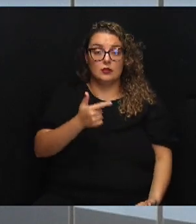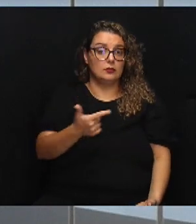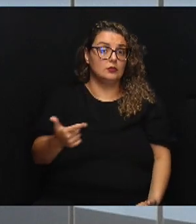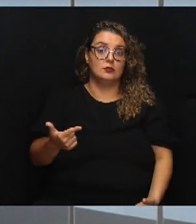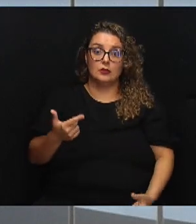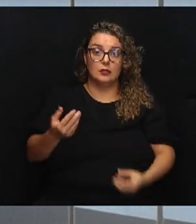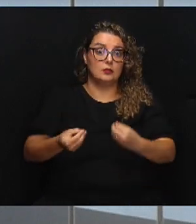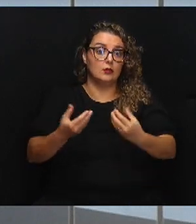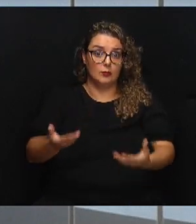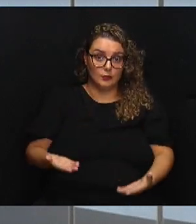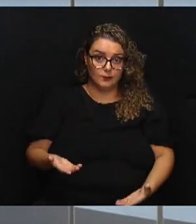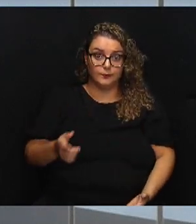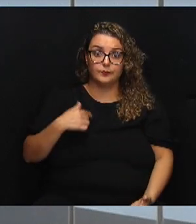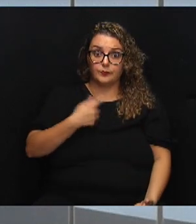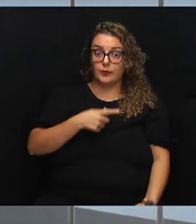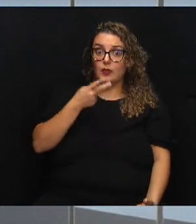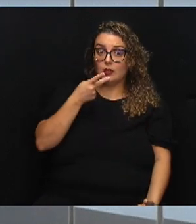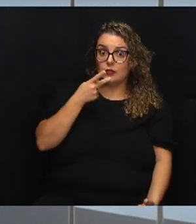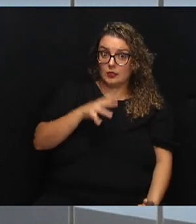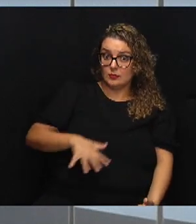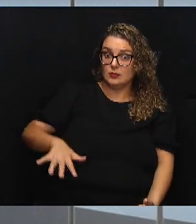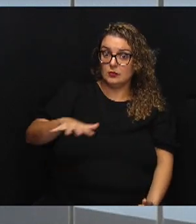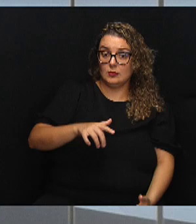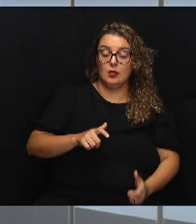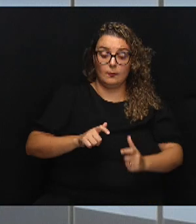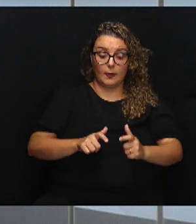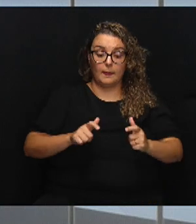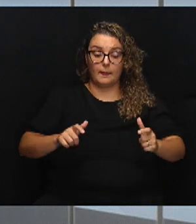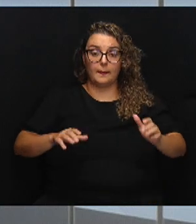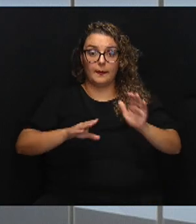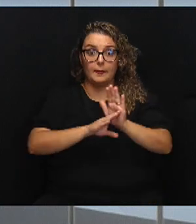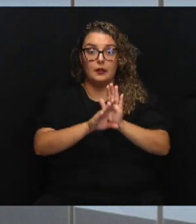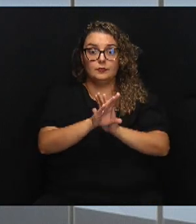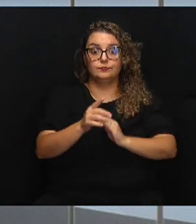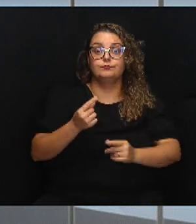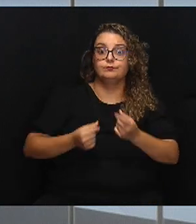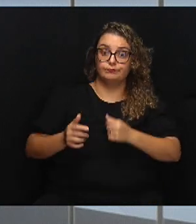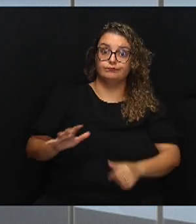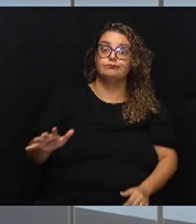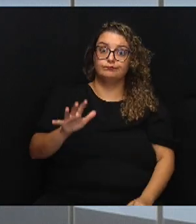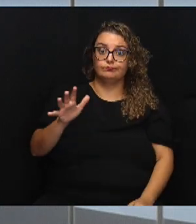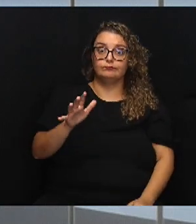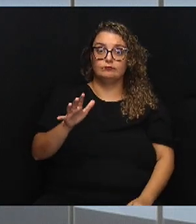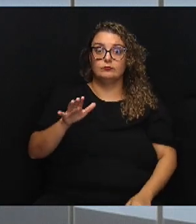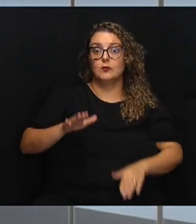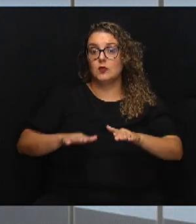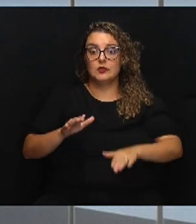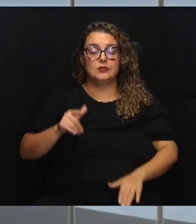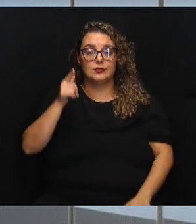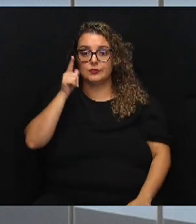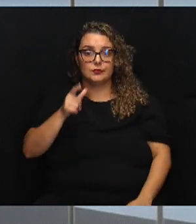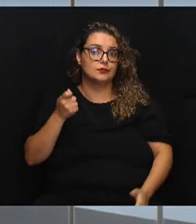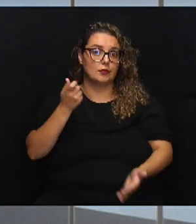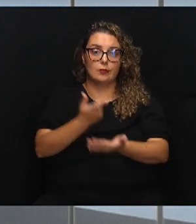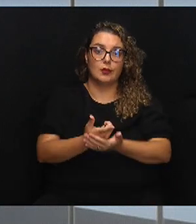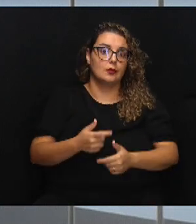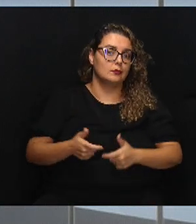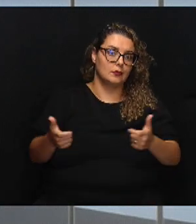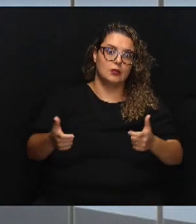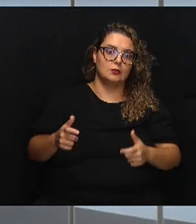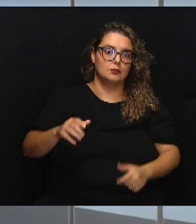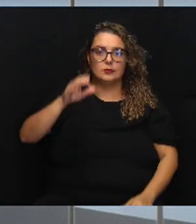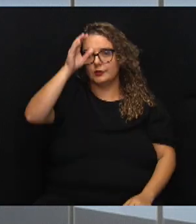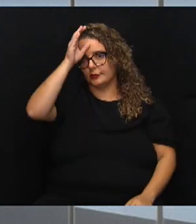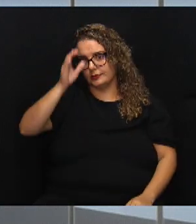e hoje a gente fala de um mercado que está só evoluindo e os preços também, então às vezes não cabe no bolso da maioria do cidadão. Então seria